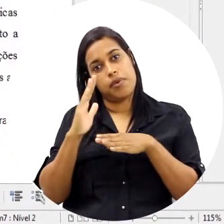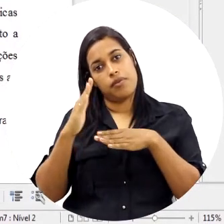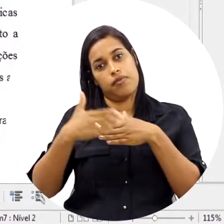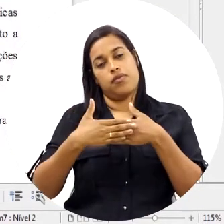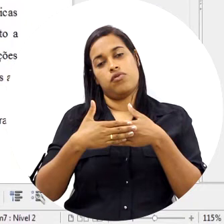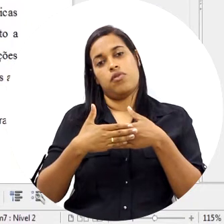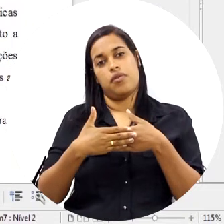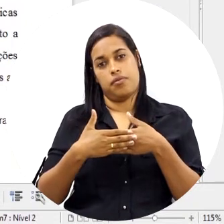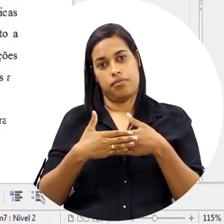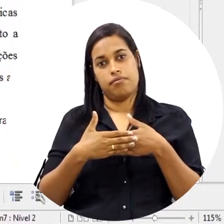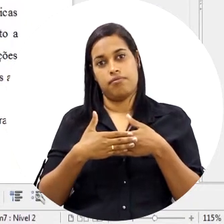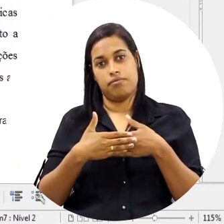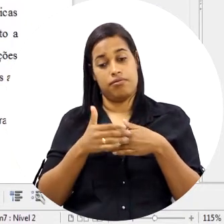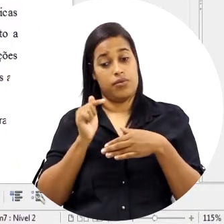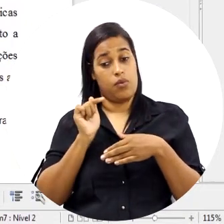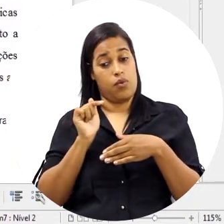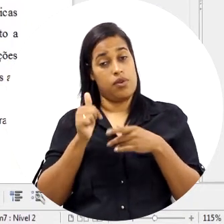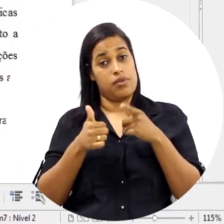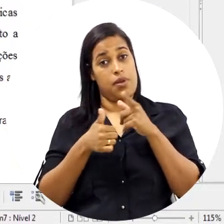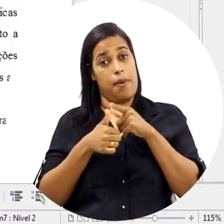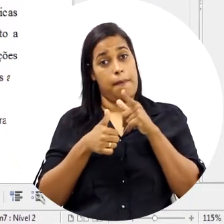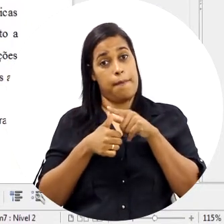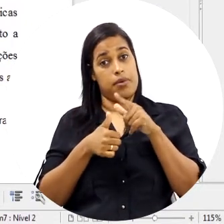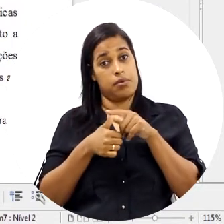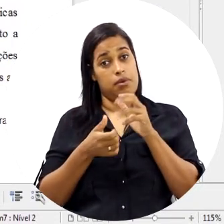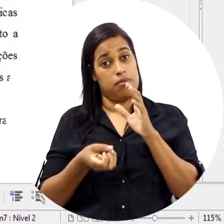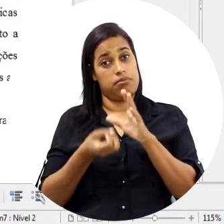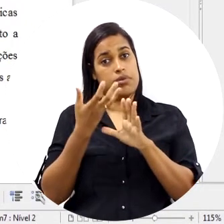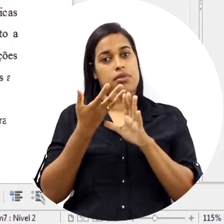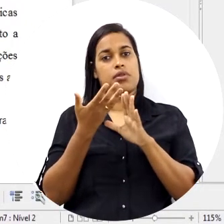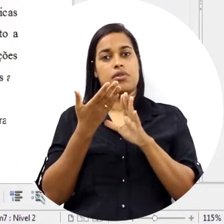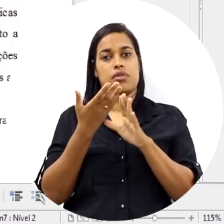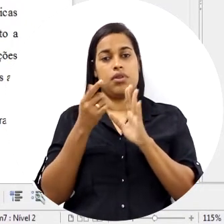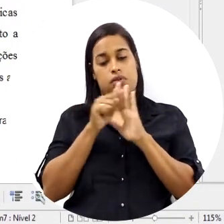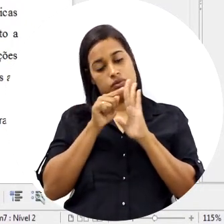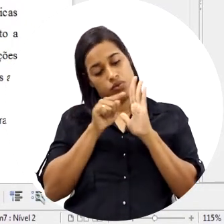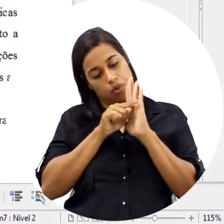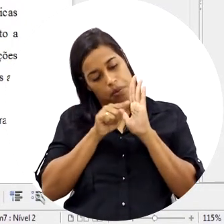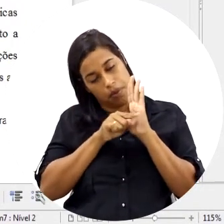fechar. Com isso, então, essa é a primeira parte para você criar um sumário dentro de um